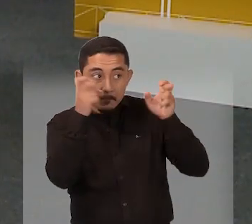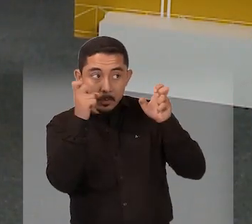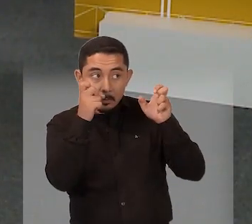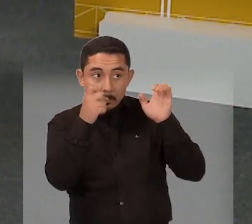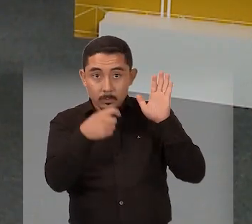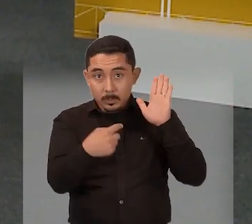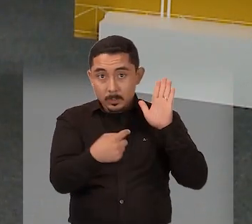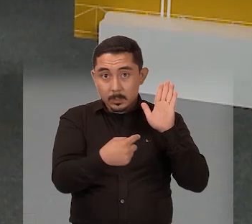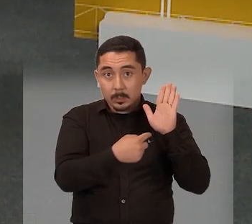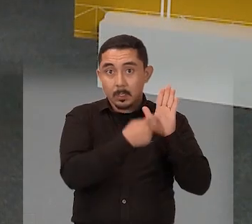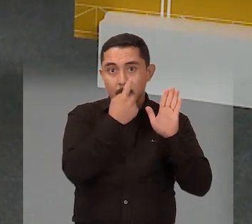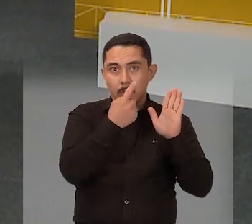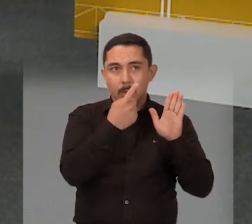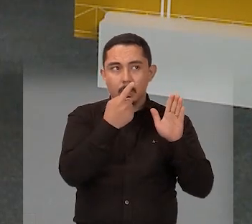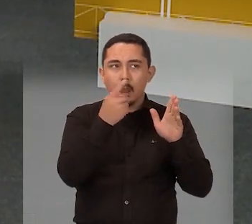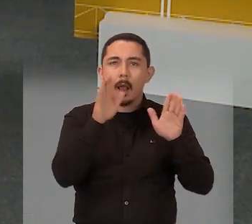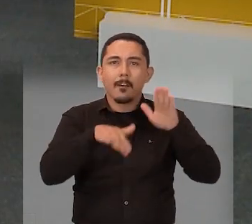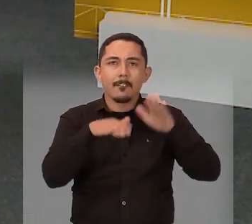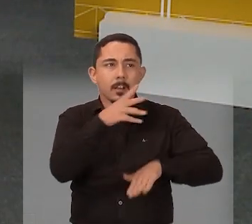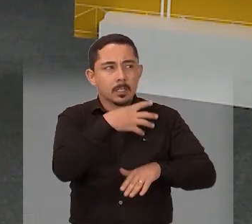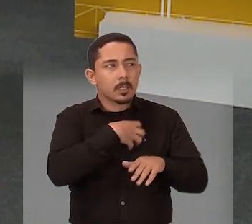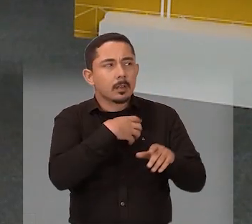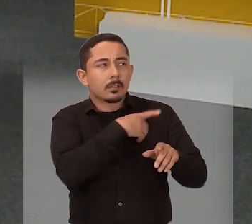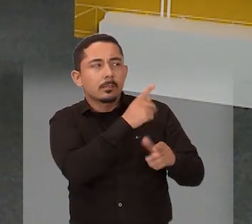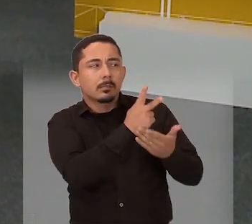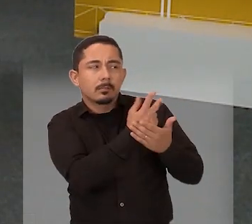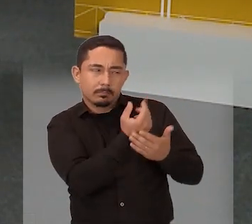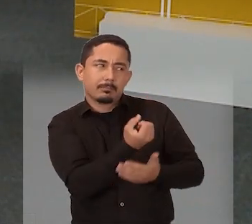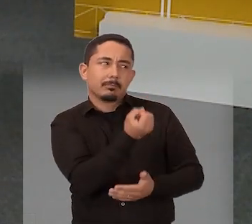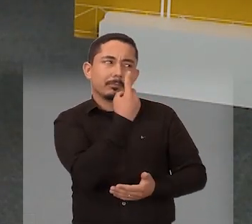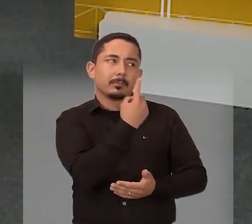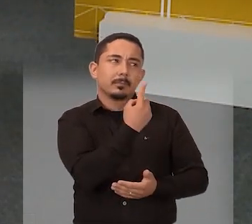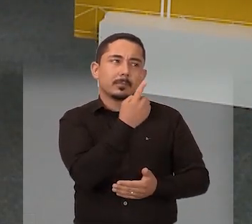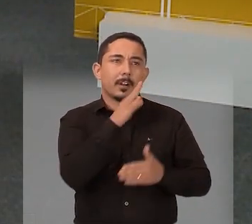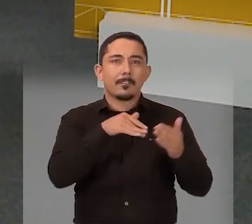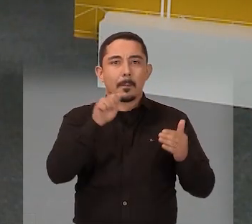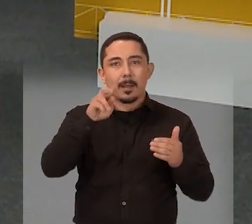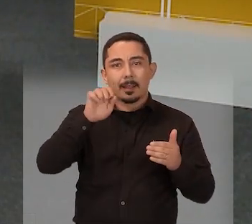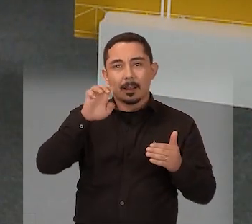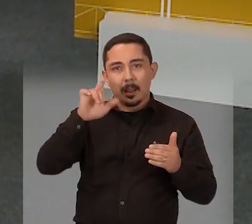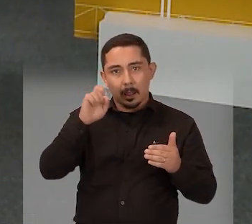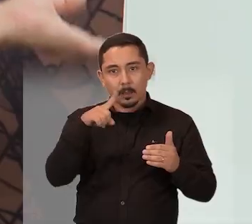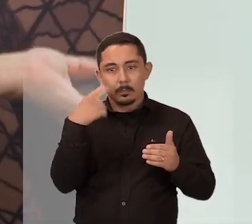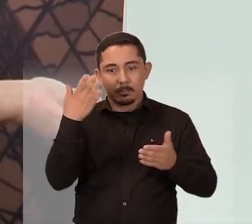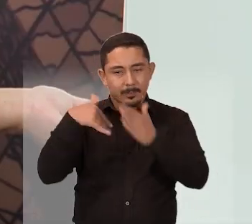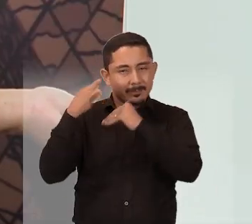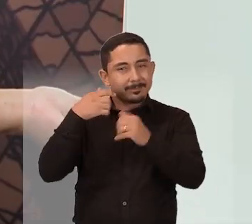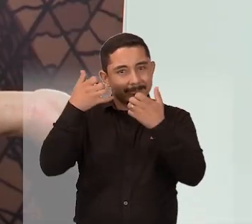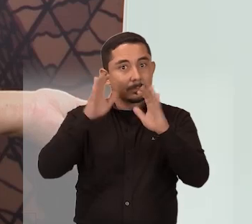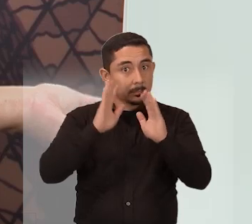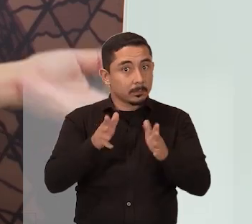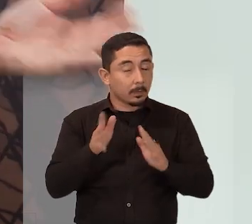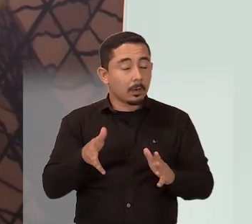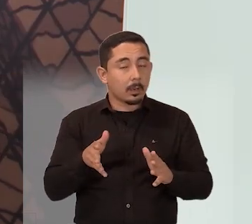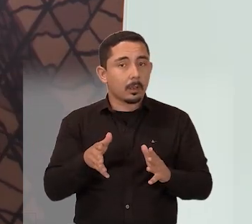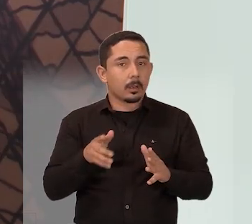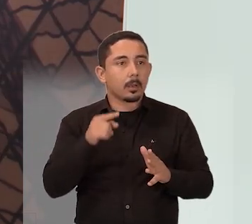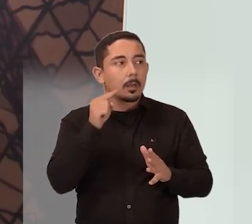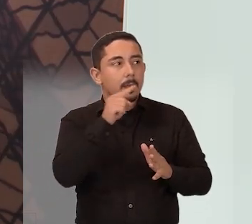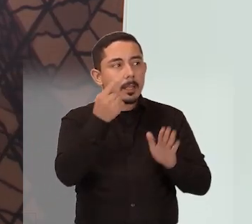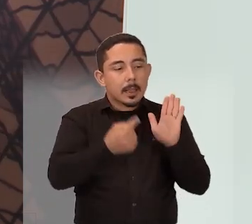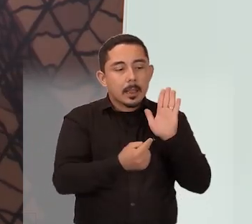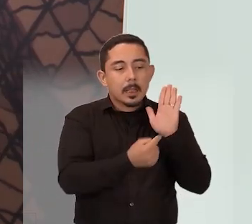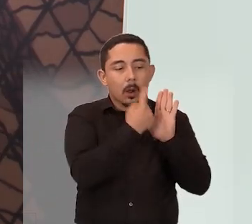Eu vi alguma coisa, senti alguma coisa estranha, como foi o caso, por exemplo, da Madalena, que nós em programas passados até falamos aqui sobre